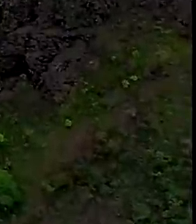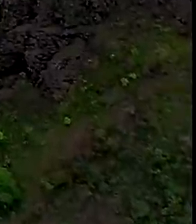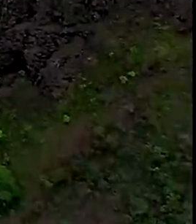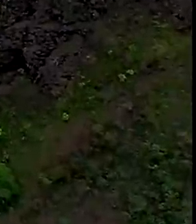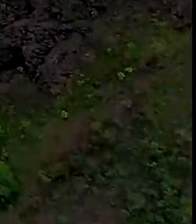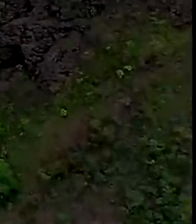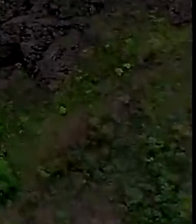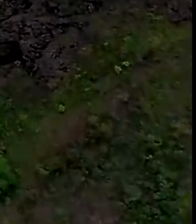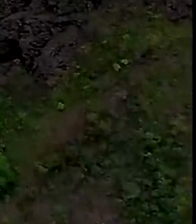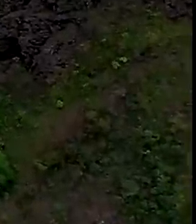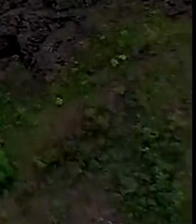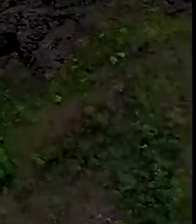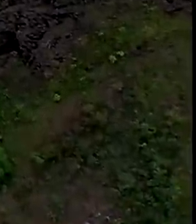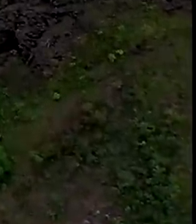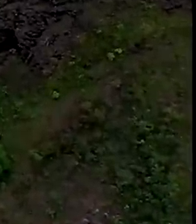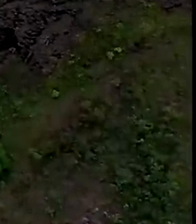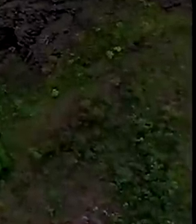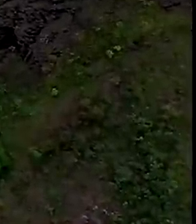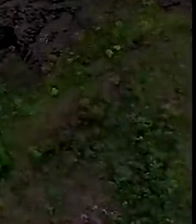E aí